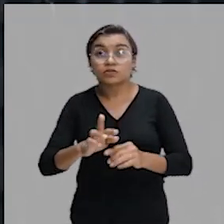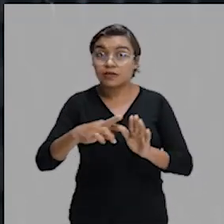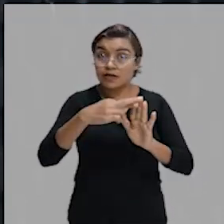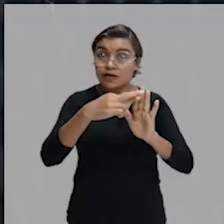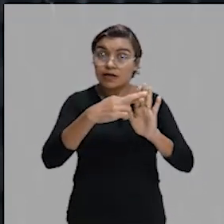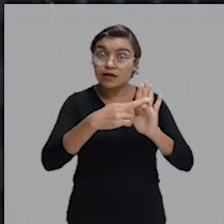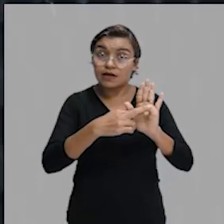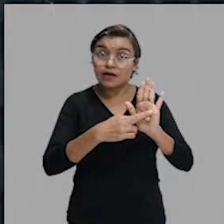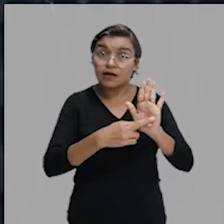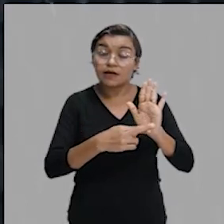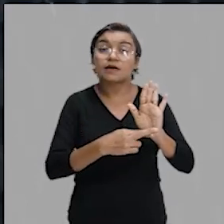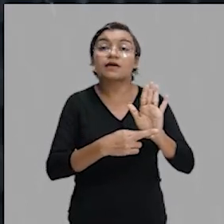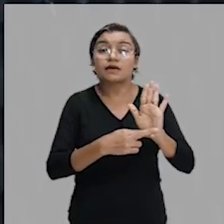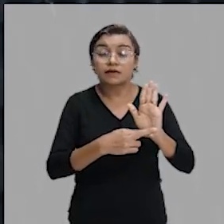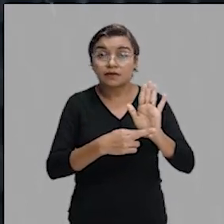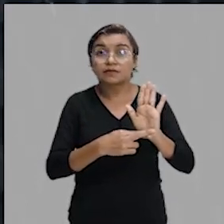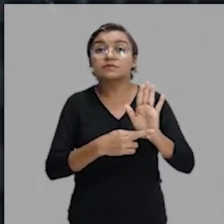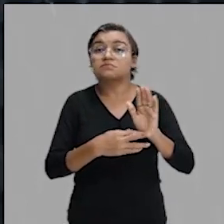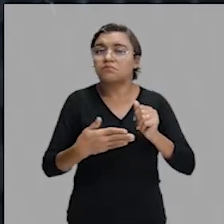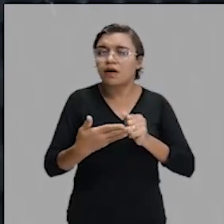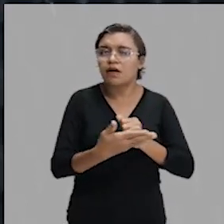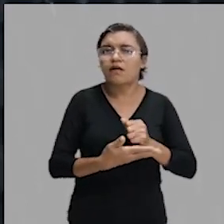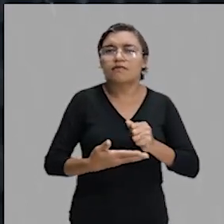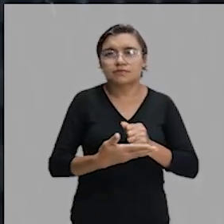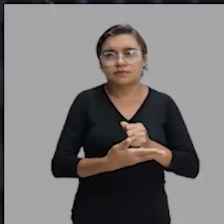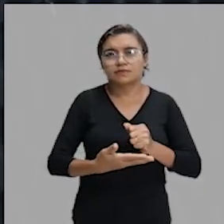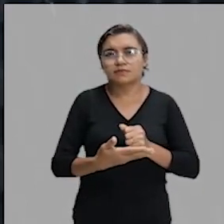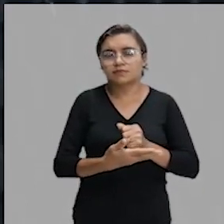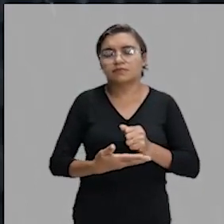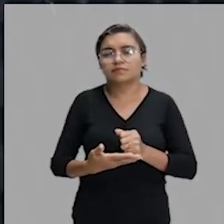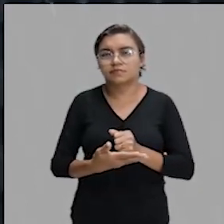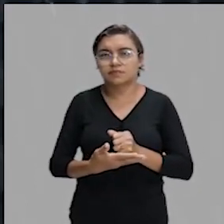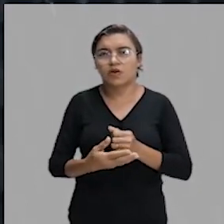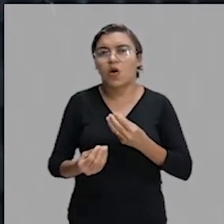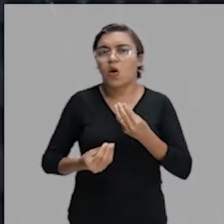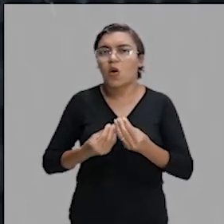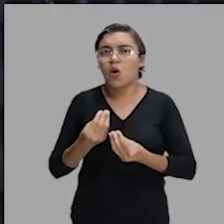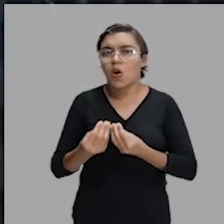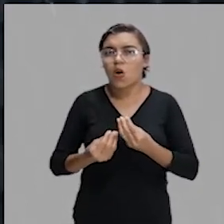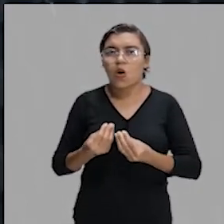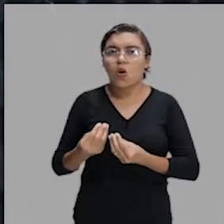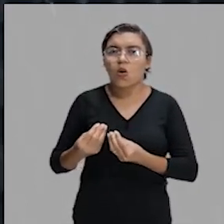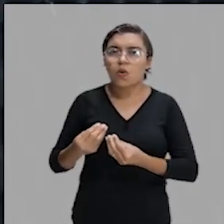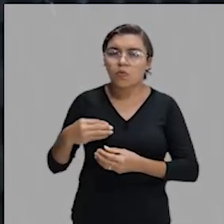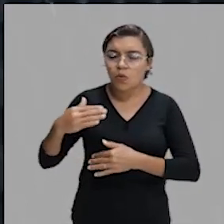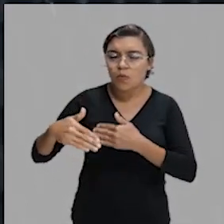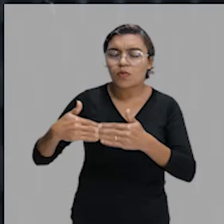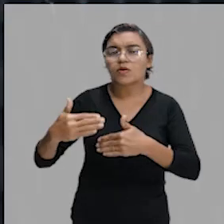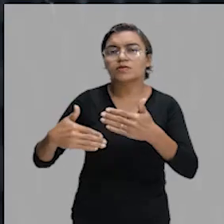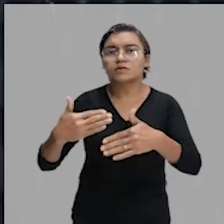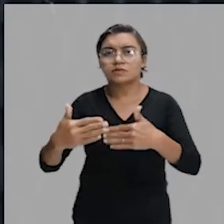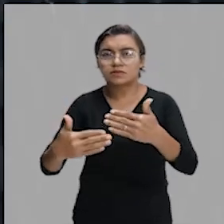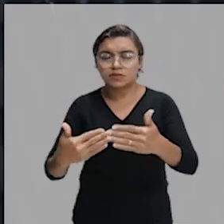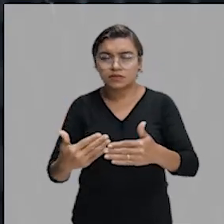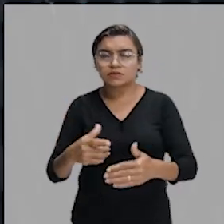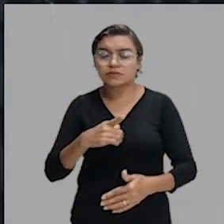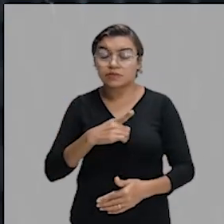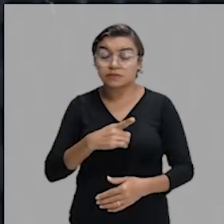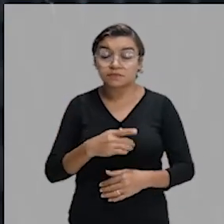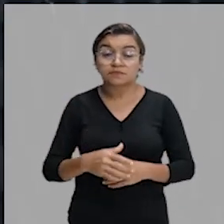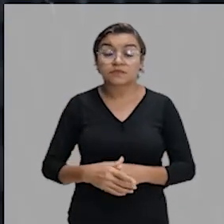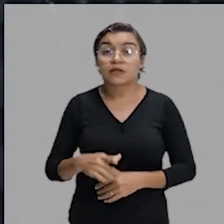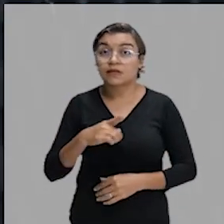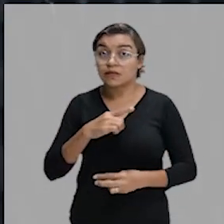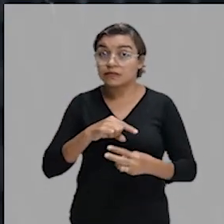regras, ele estabelece condições básicas, tá, para o funcionamento deste processo. E ali ele parte de 3